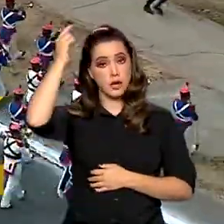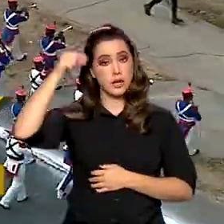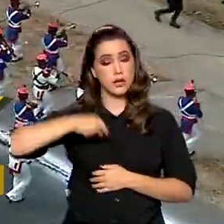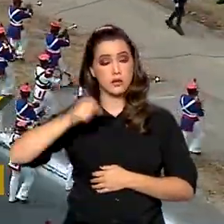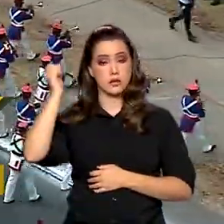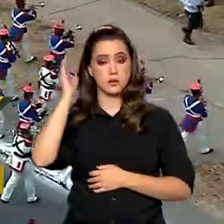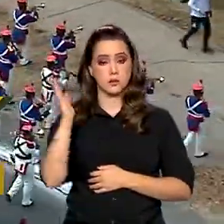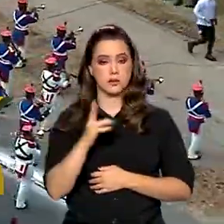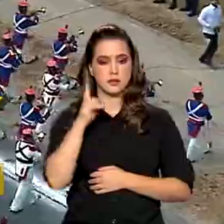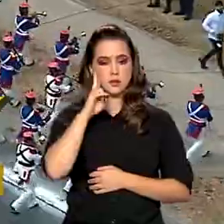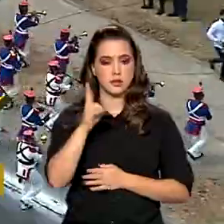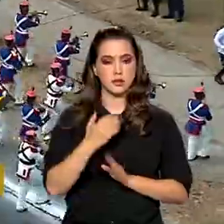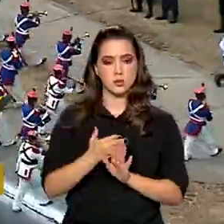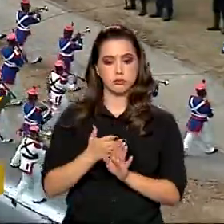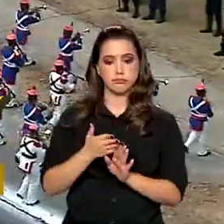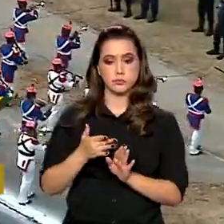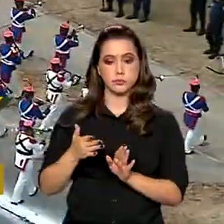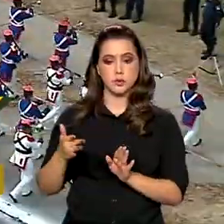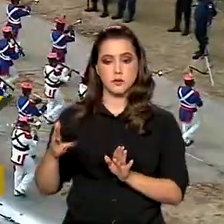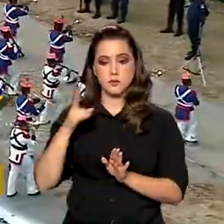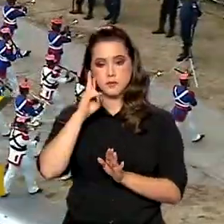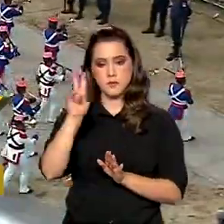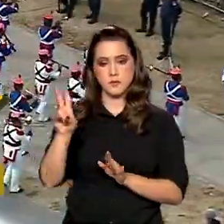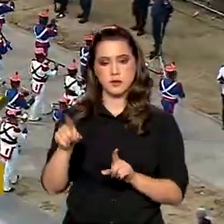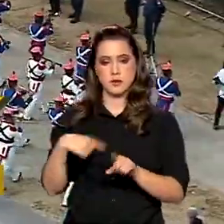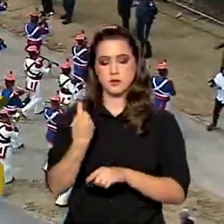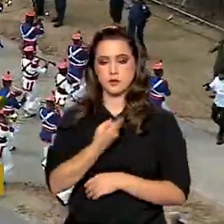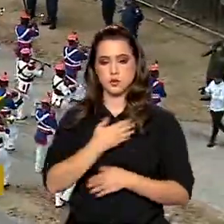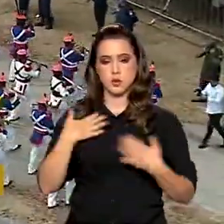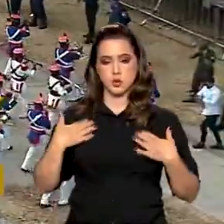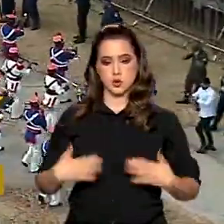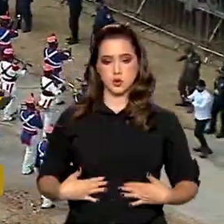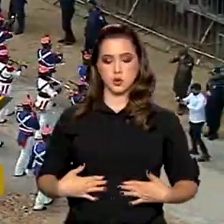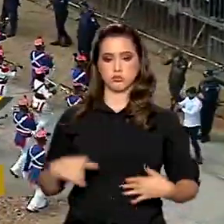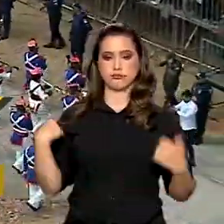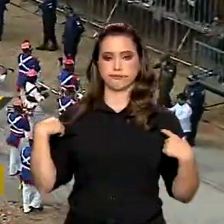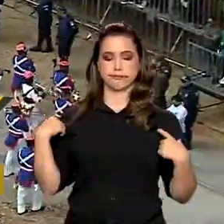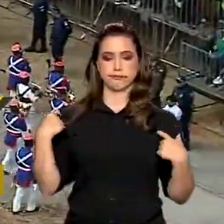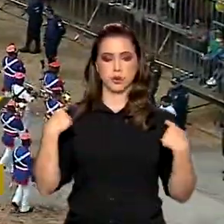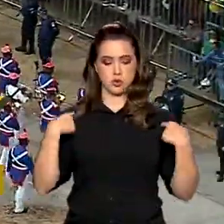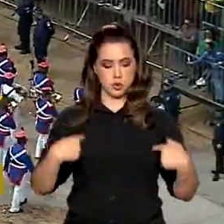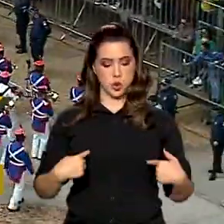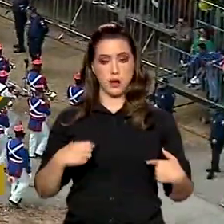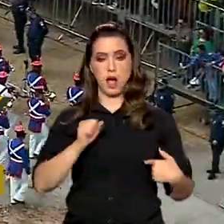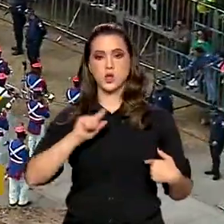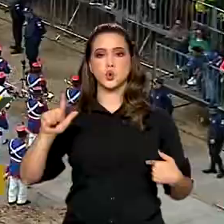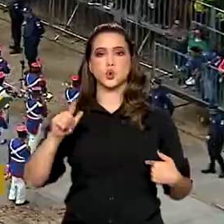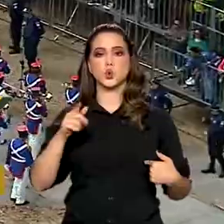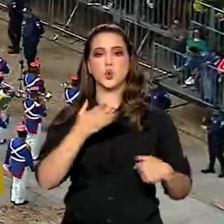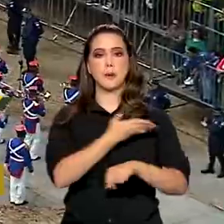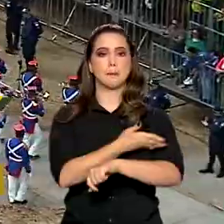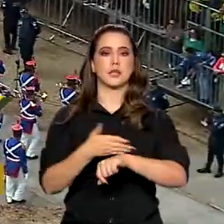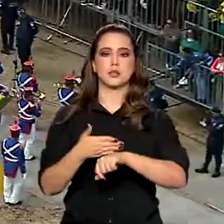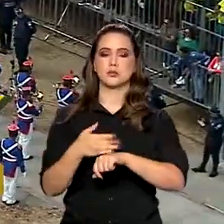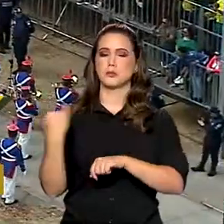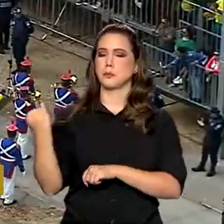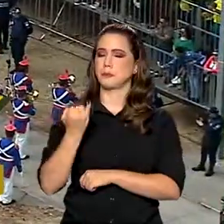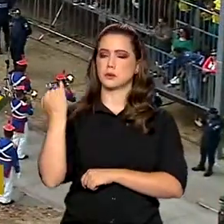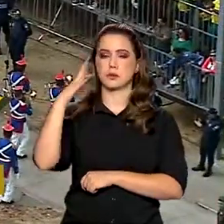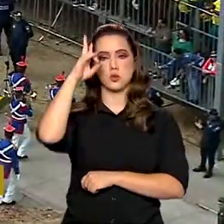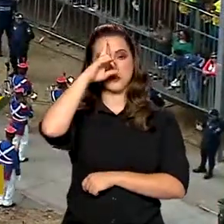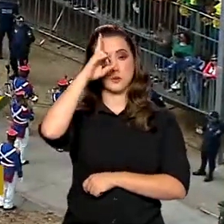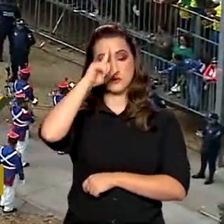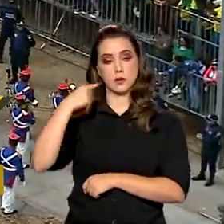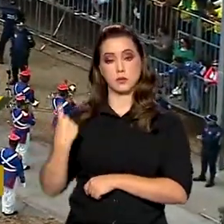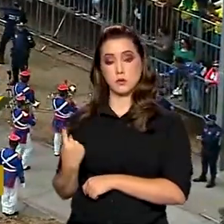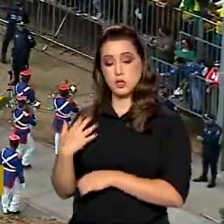recuo, está envergando aí o nosso uniforme histórico, né, o azul e branco. Esse uniforme histórico aí, ele